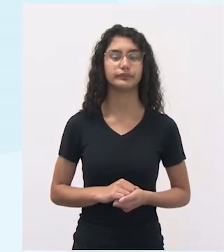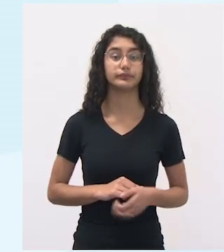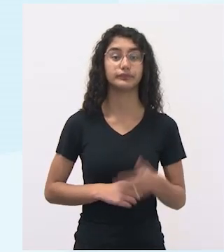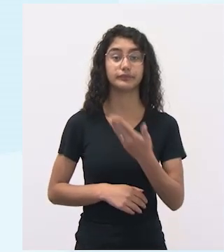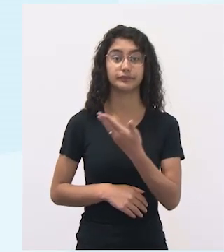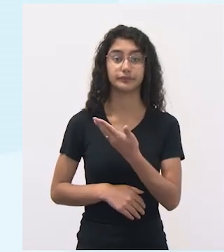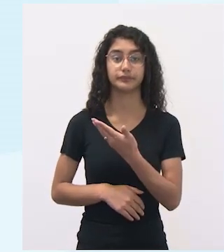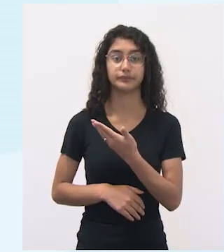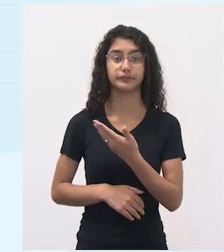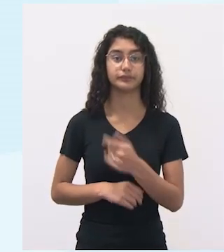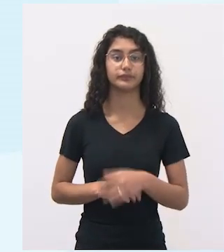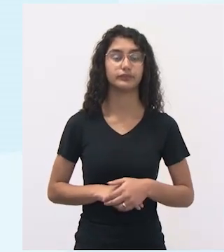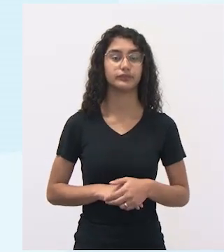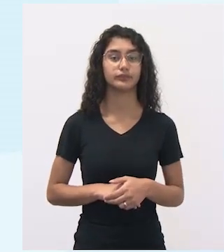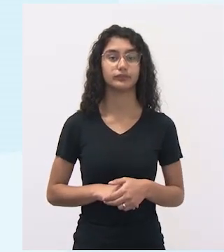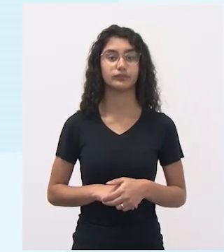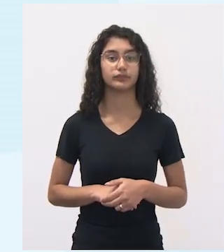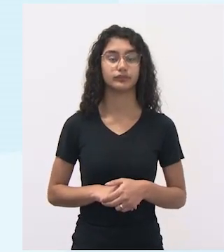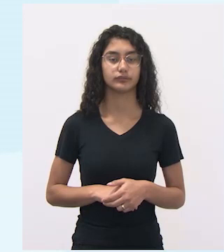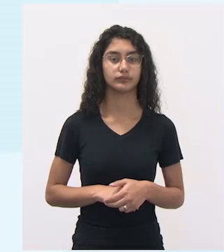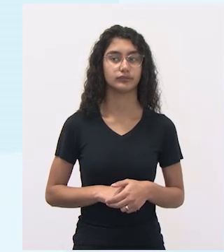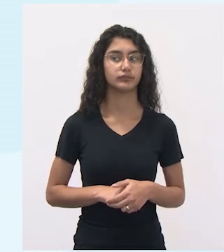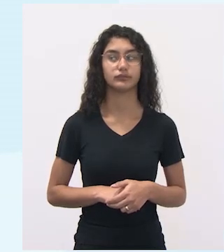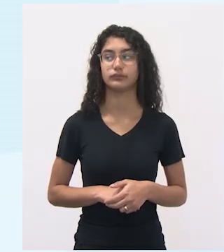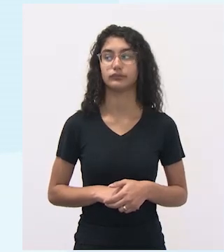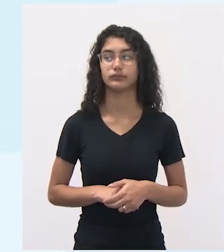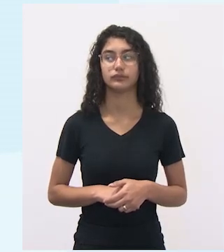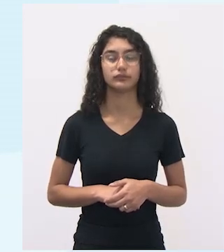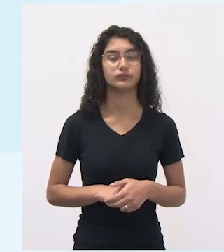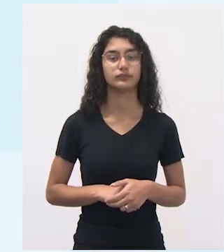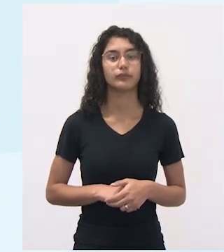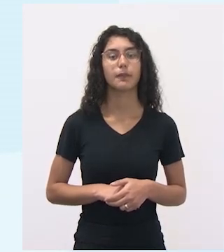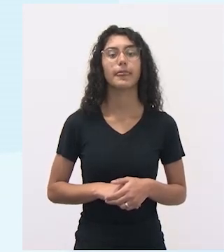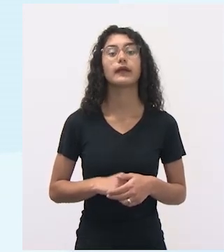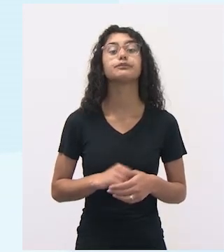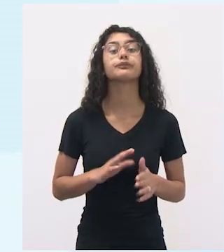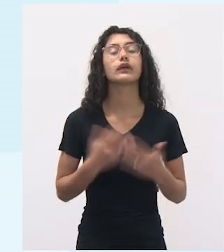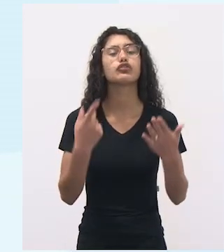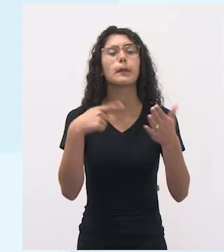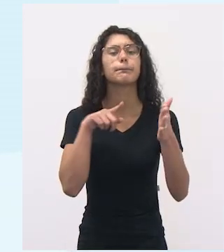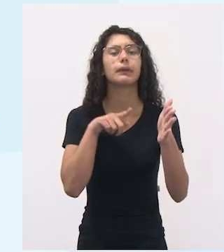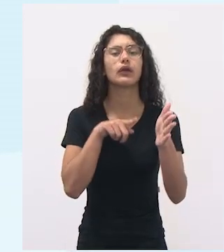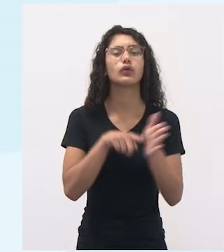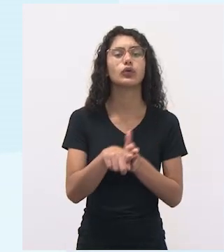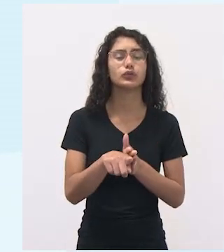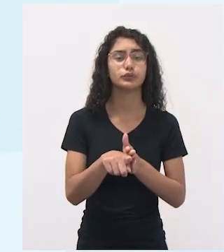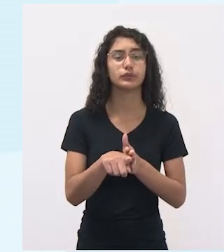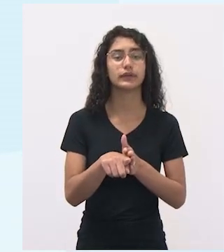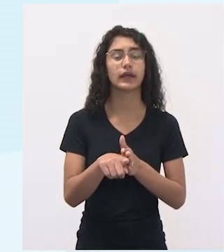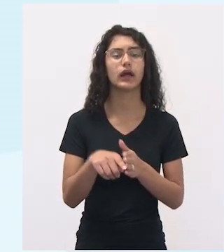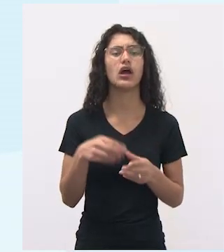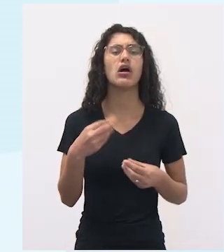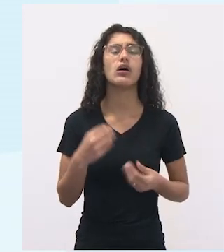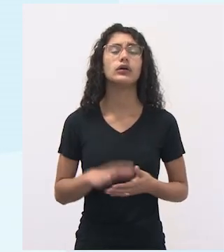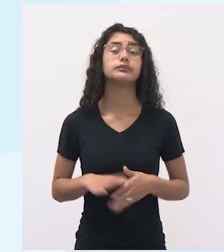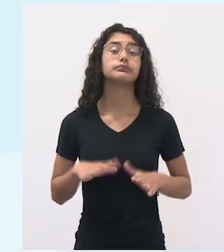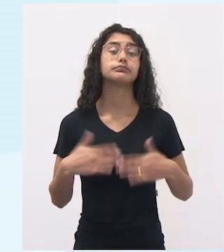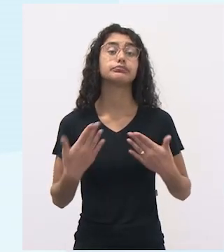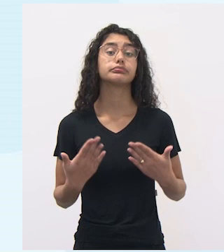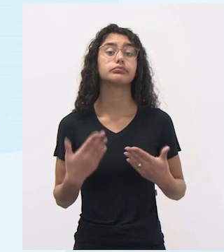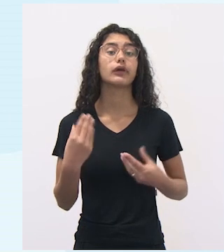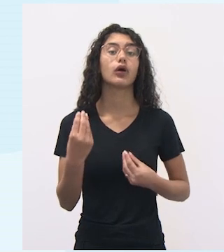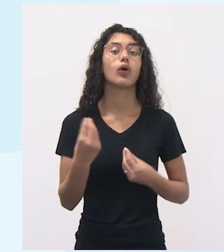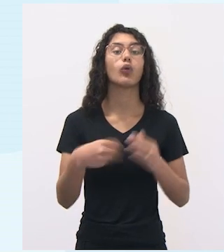Então, vamos lá. A grande pergunta é a respeito, mas afinal de contas, com